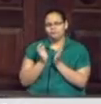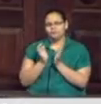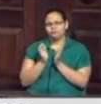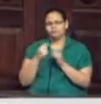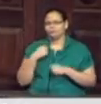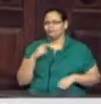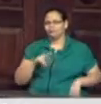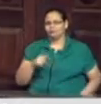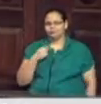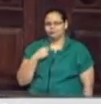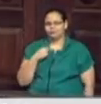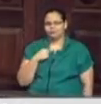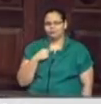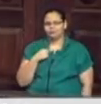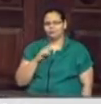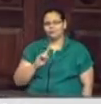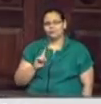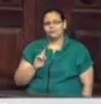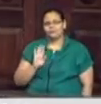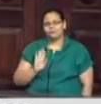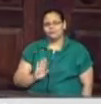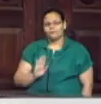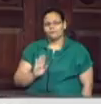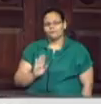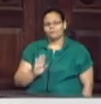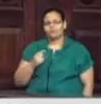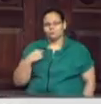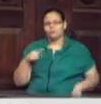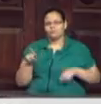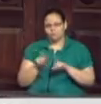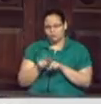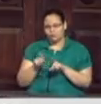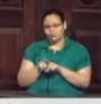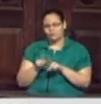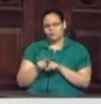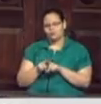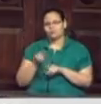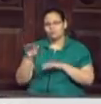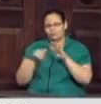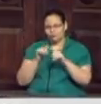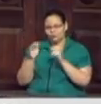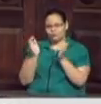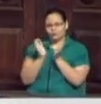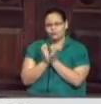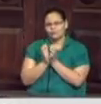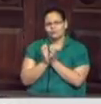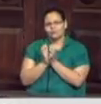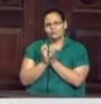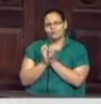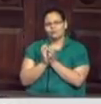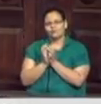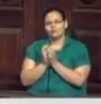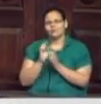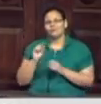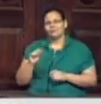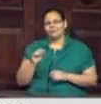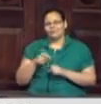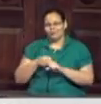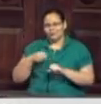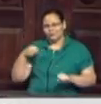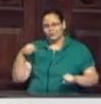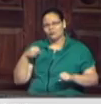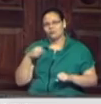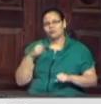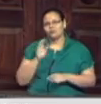muito a minha área, mas eu imediatamente também já chamei o Comitê de Combate à Tortura aqui da